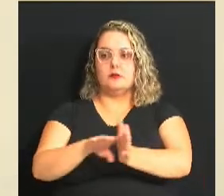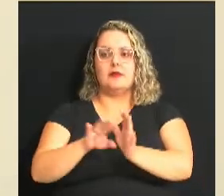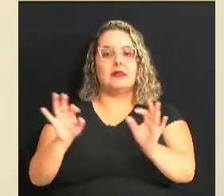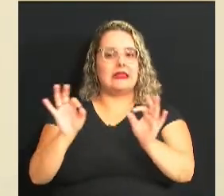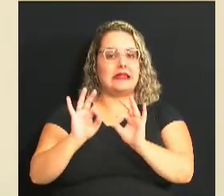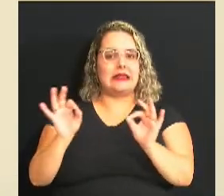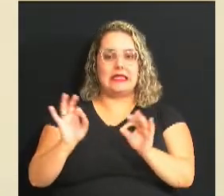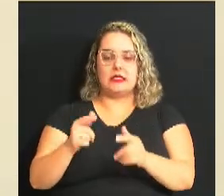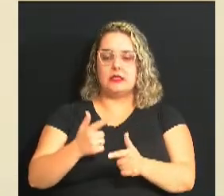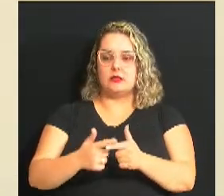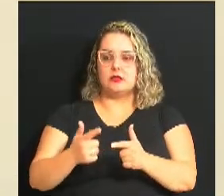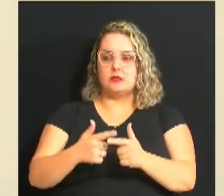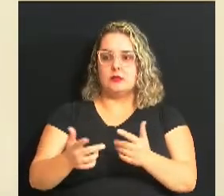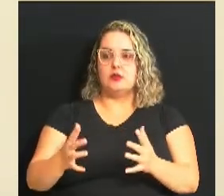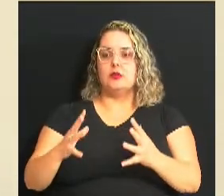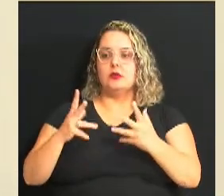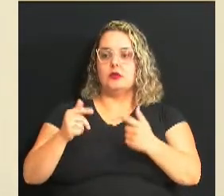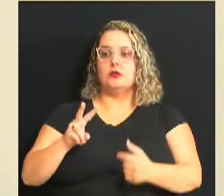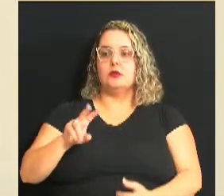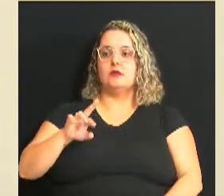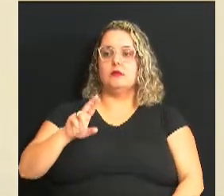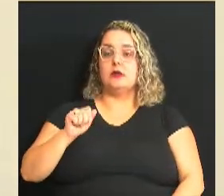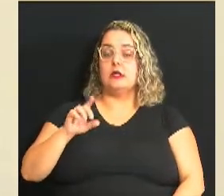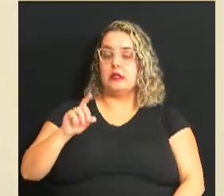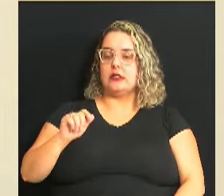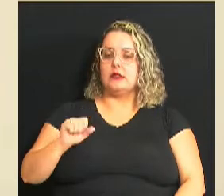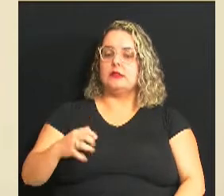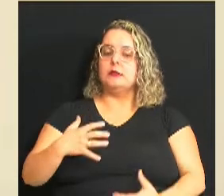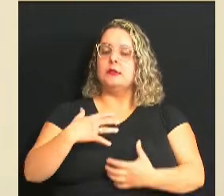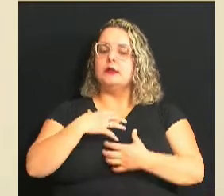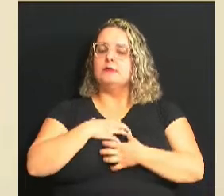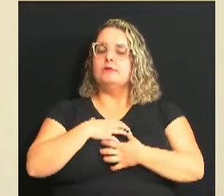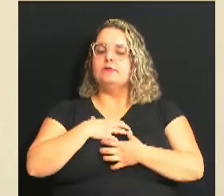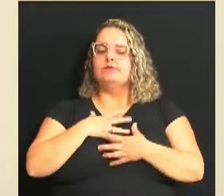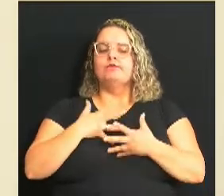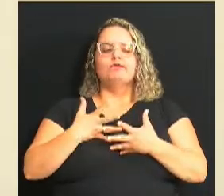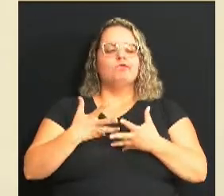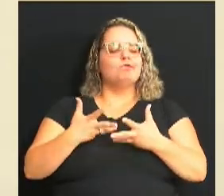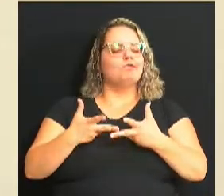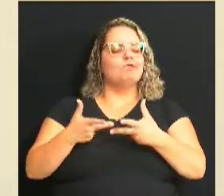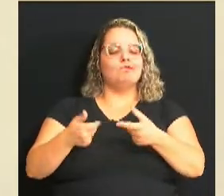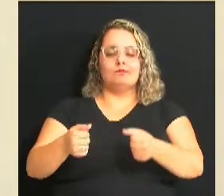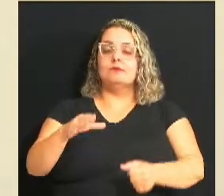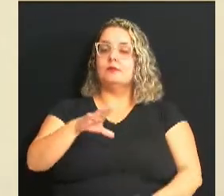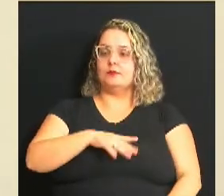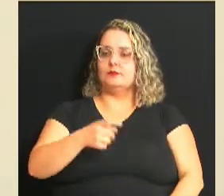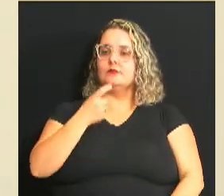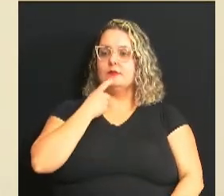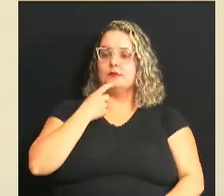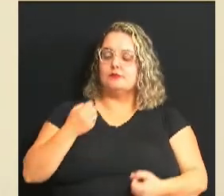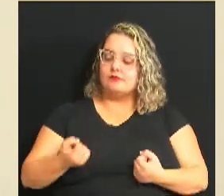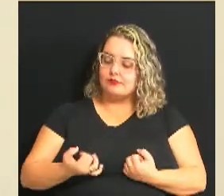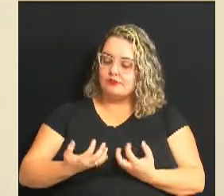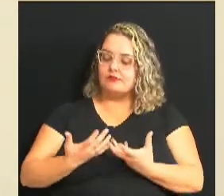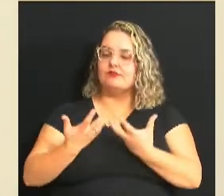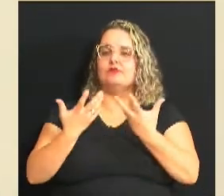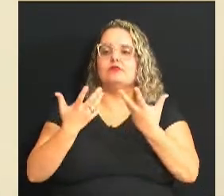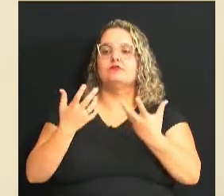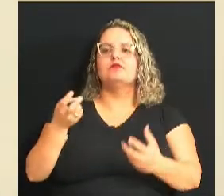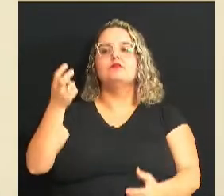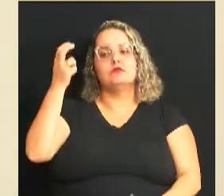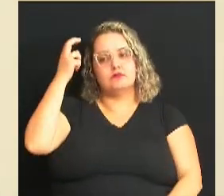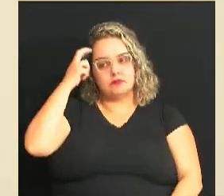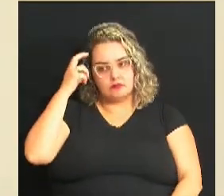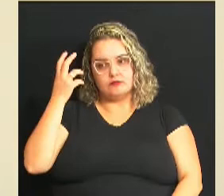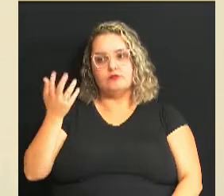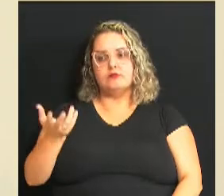mundo saiu na Virada com aquela sensação maravilhosa de que a cidade floresce através da cultura, e isso